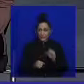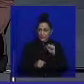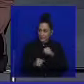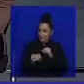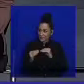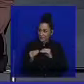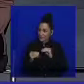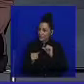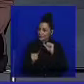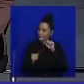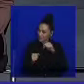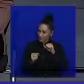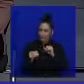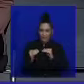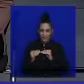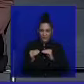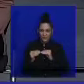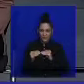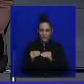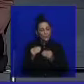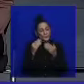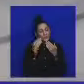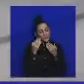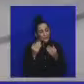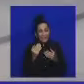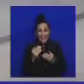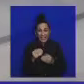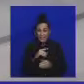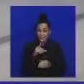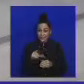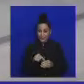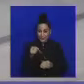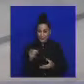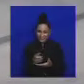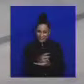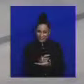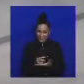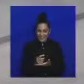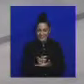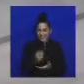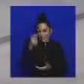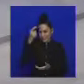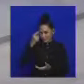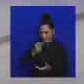Sim, confirmo. Sim, confirmo. Muito obrigada. Esse